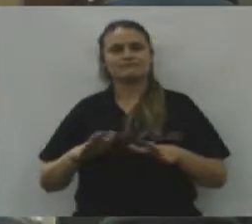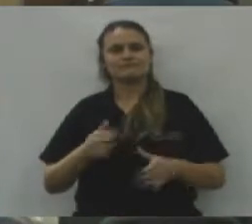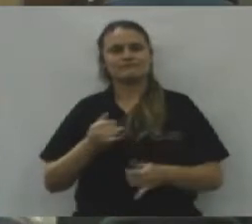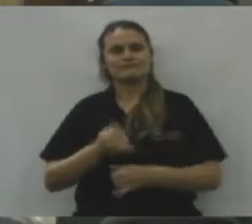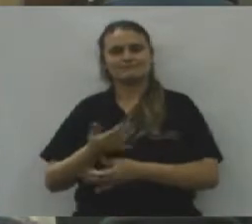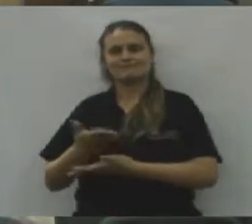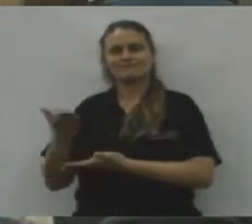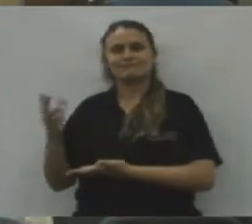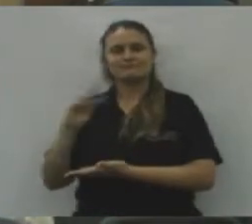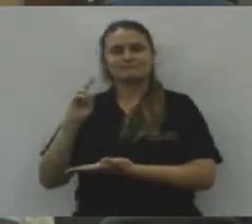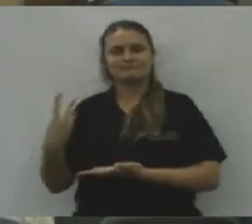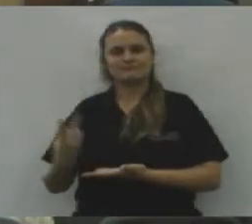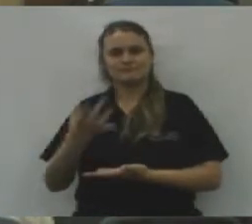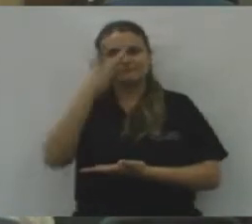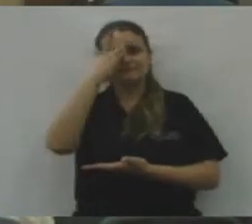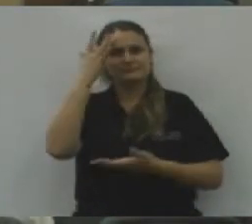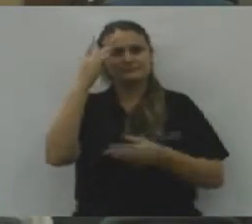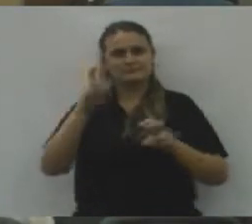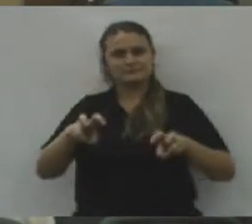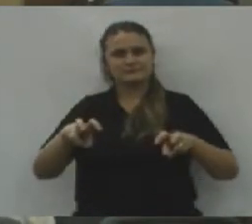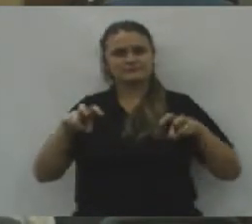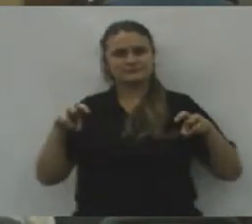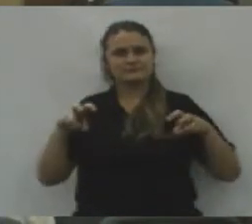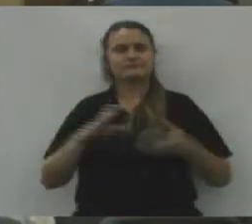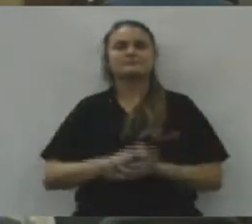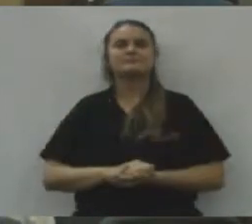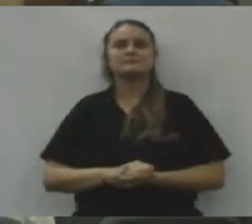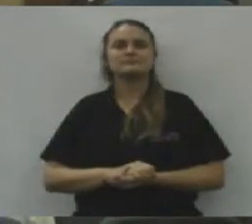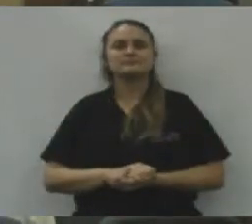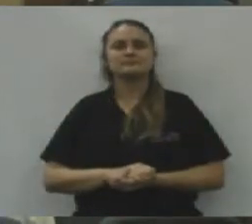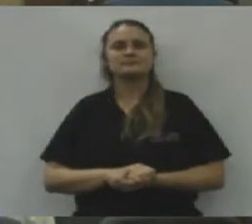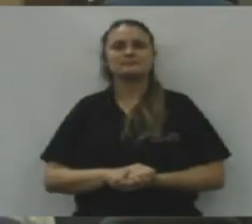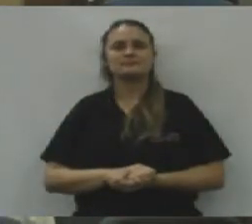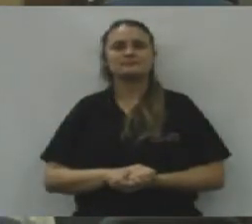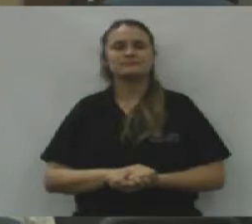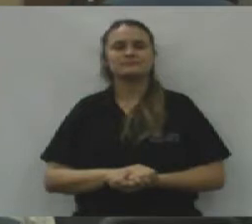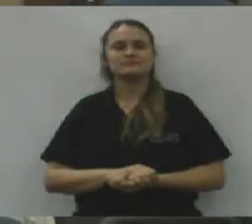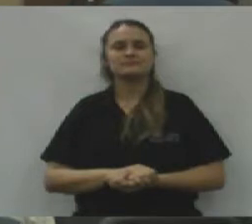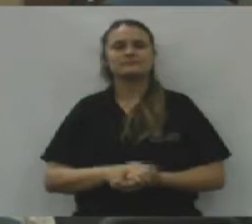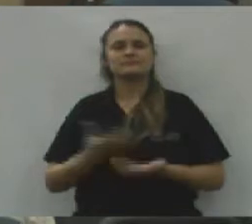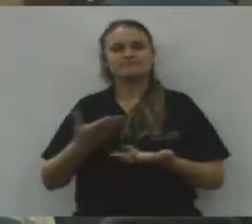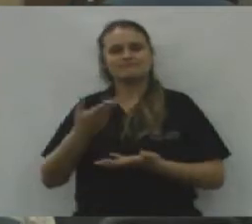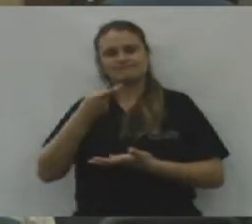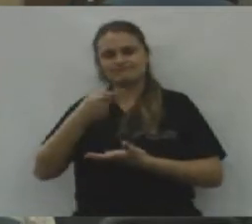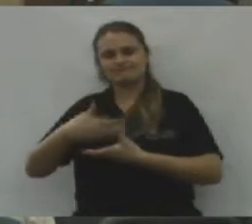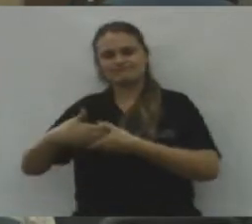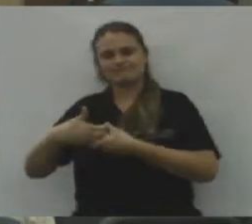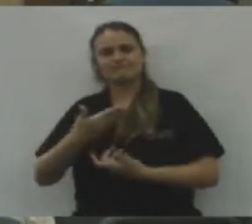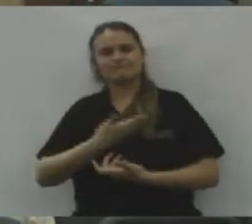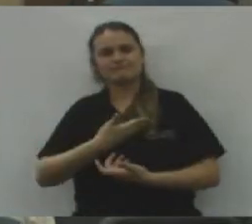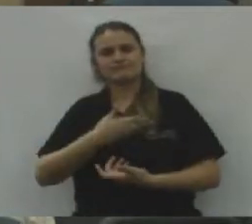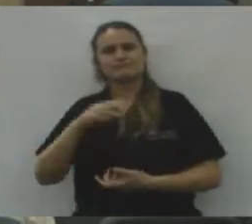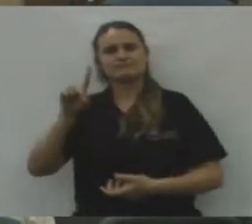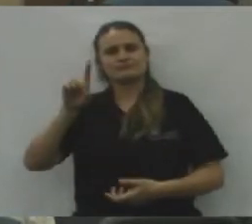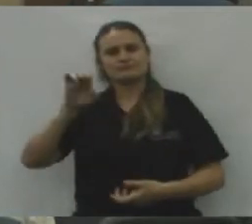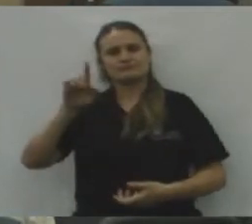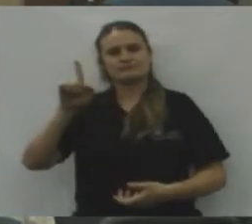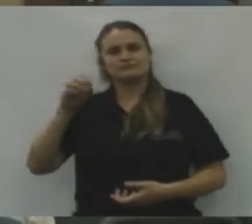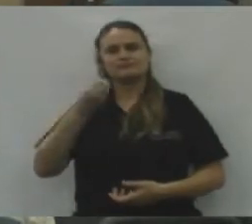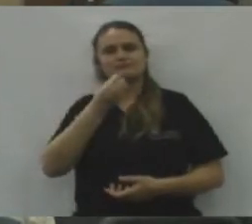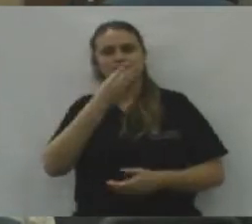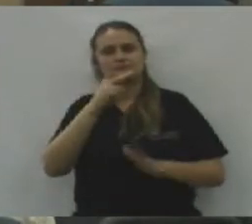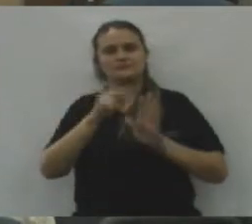caros colegas, público presente, imprensa falada escrita. Só quero dar o parabéns ao meu amigo Diego pelo projeto.